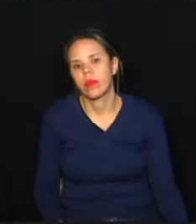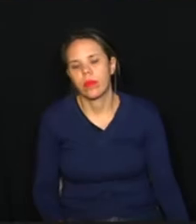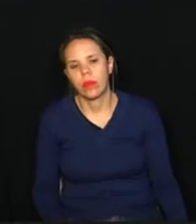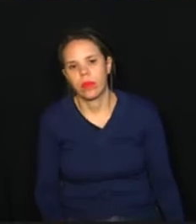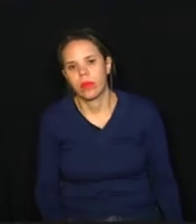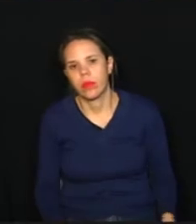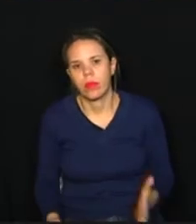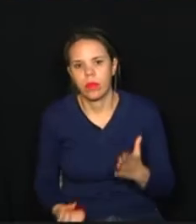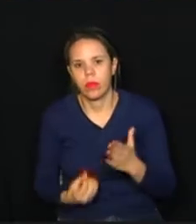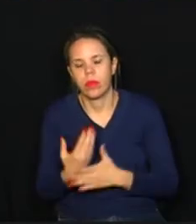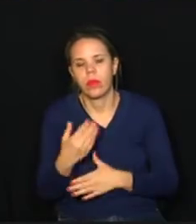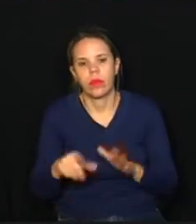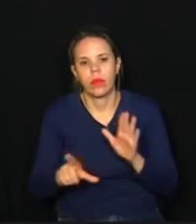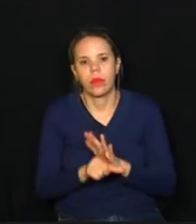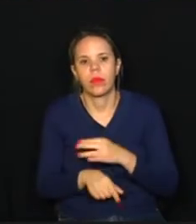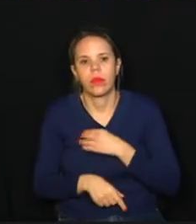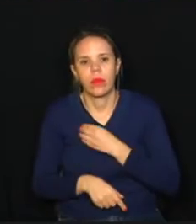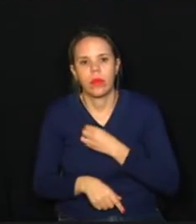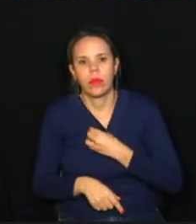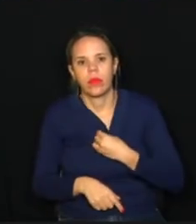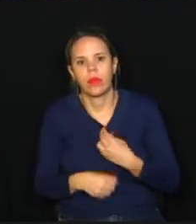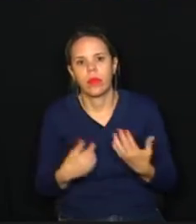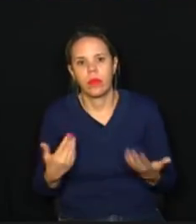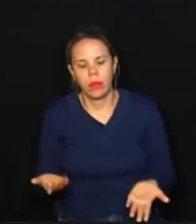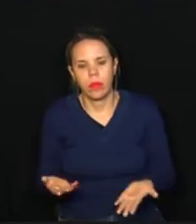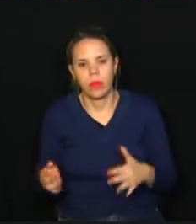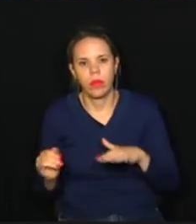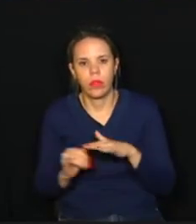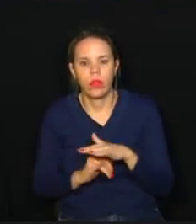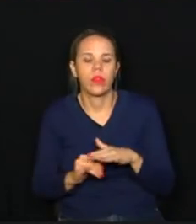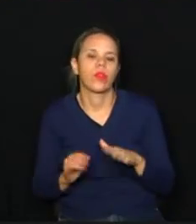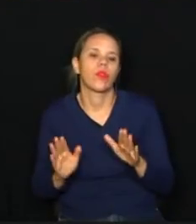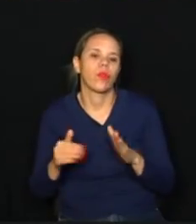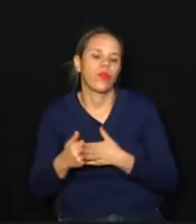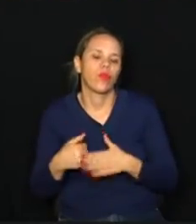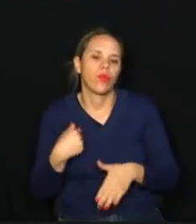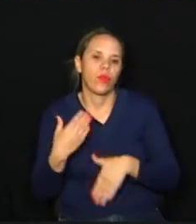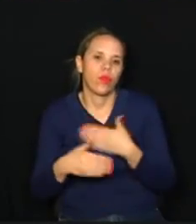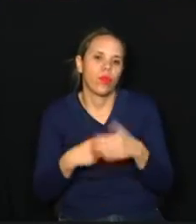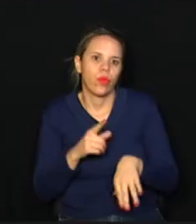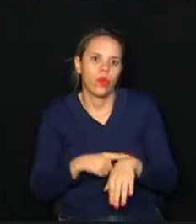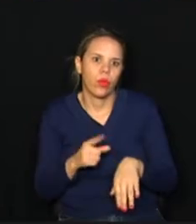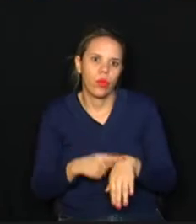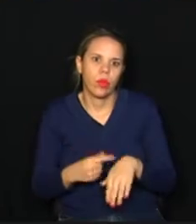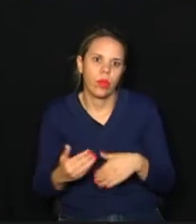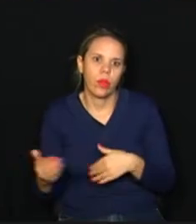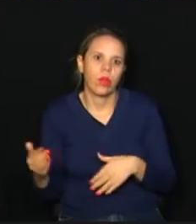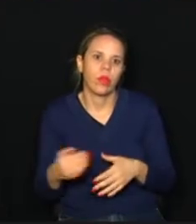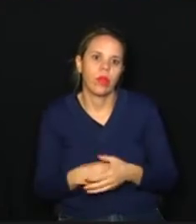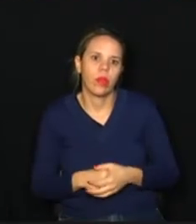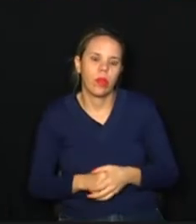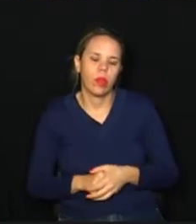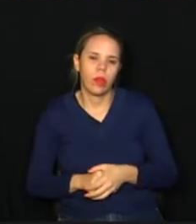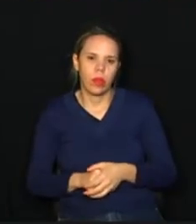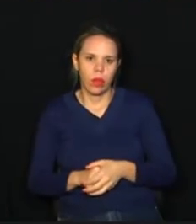instantânea aí por lei é a extinção a longo prazo,